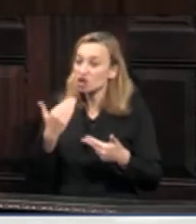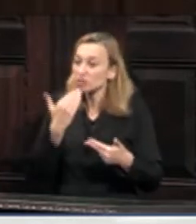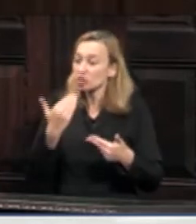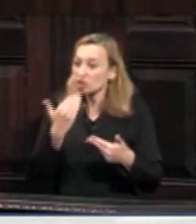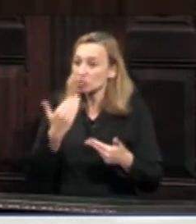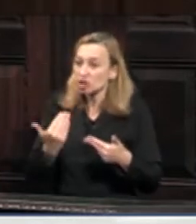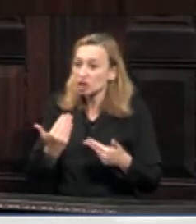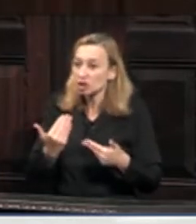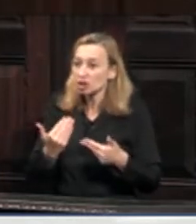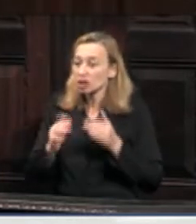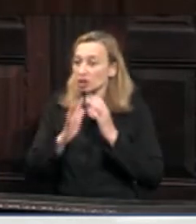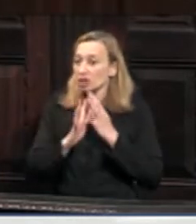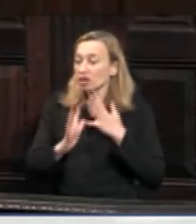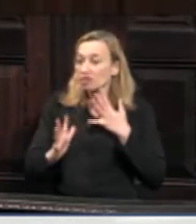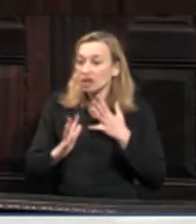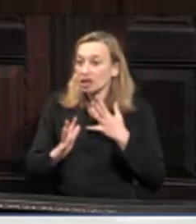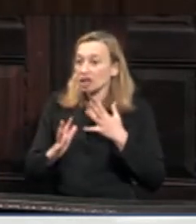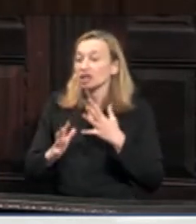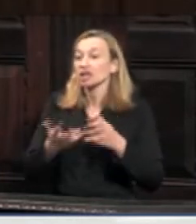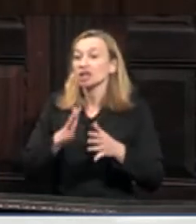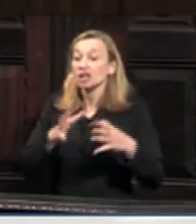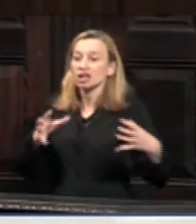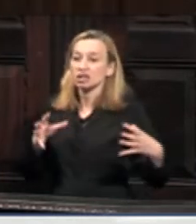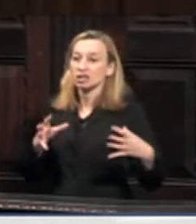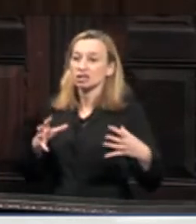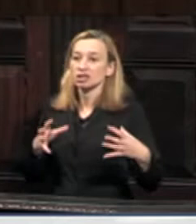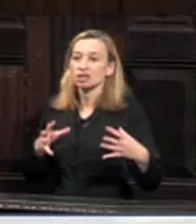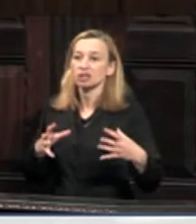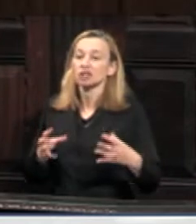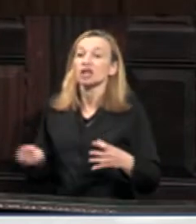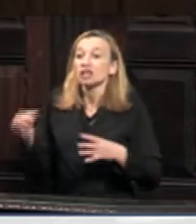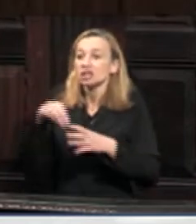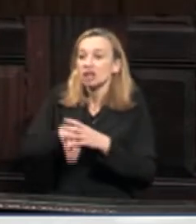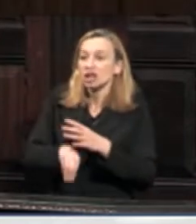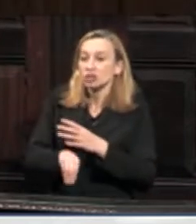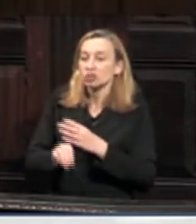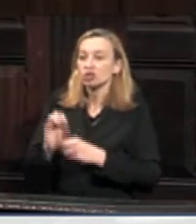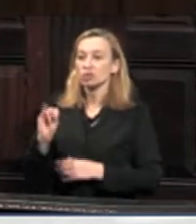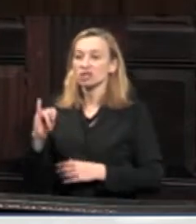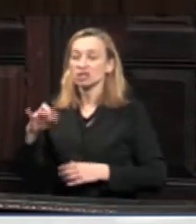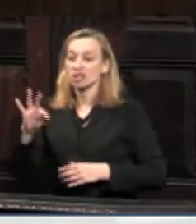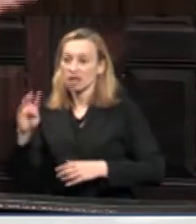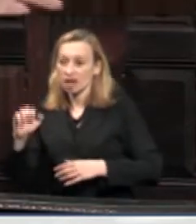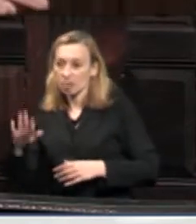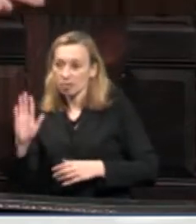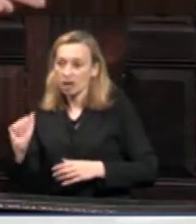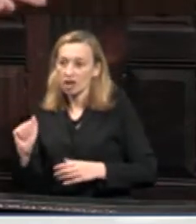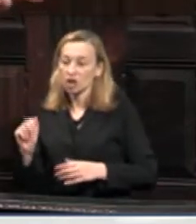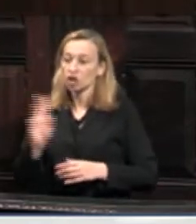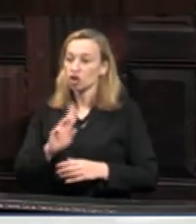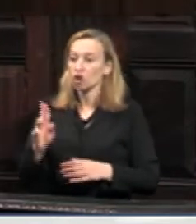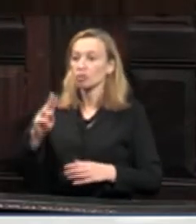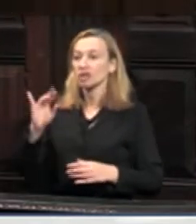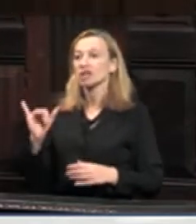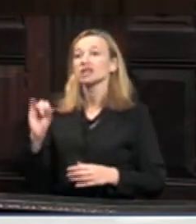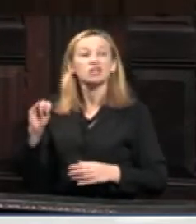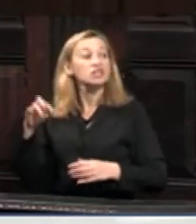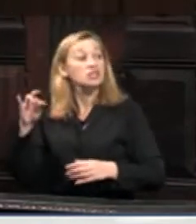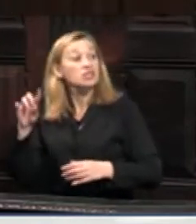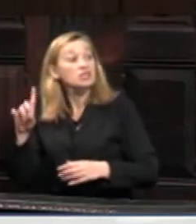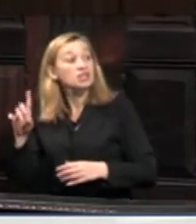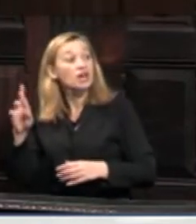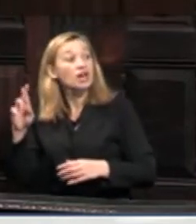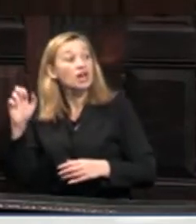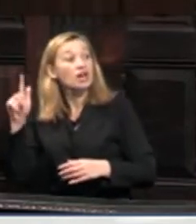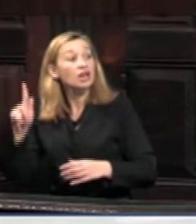está estrangulada dentro de um sistema chamado de CIGEG, porque é atendida na rede básica, quando